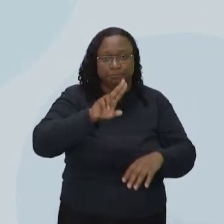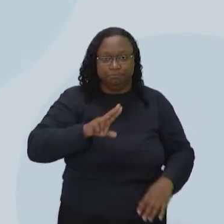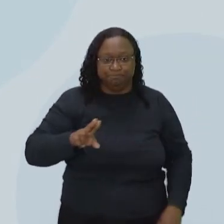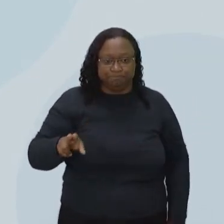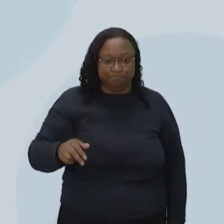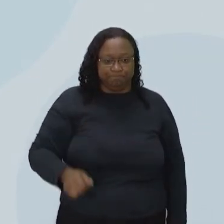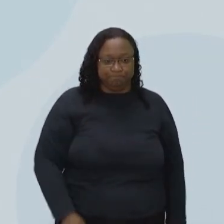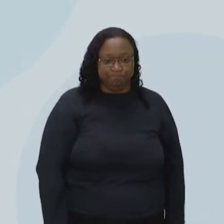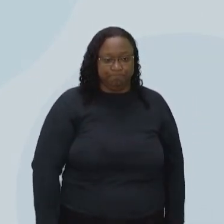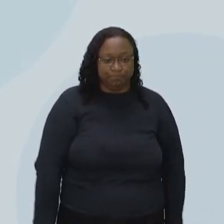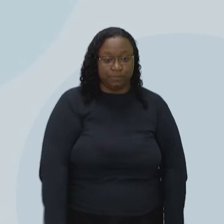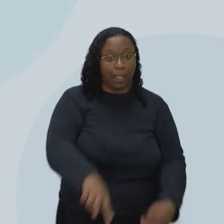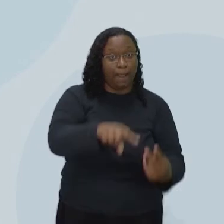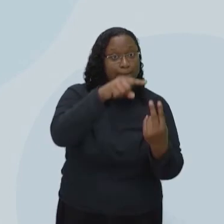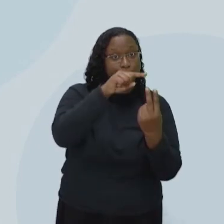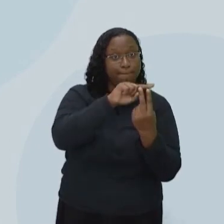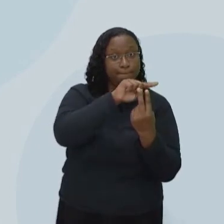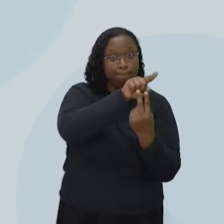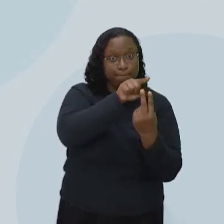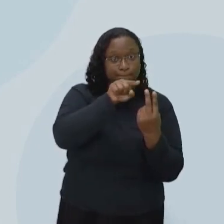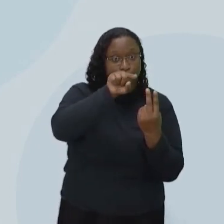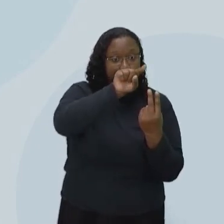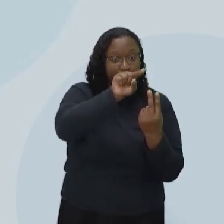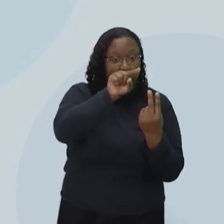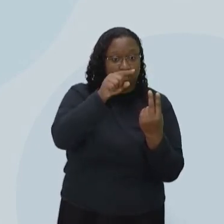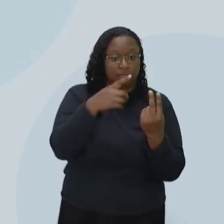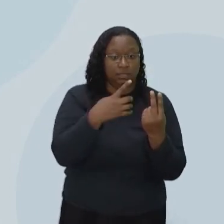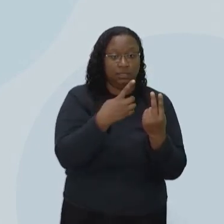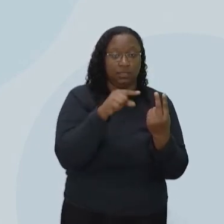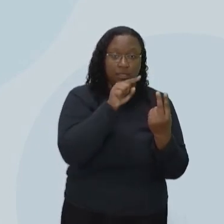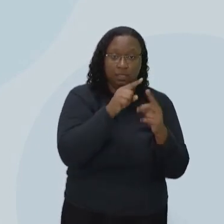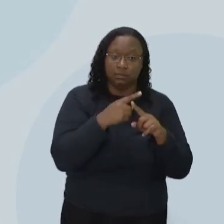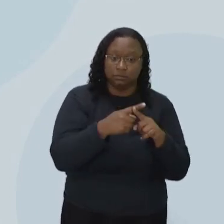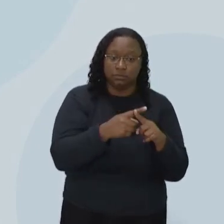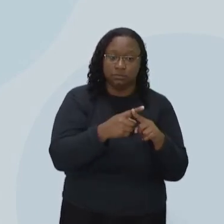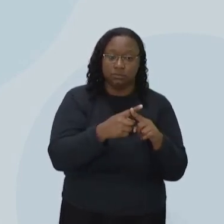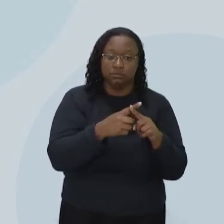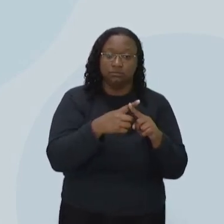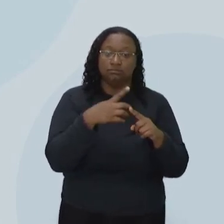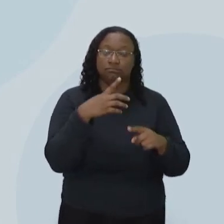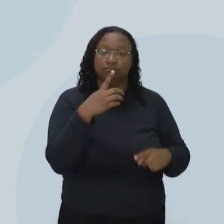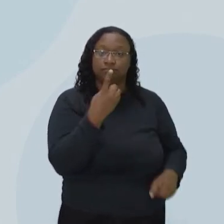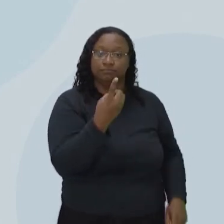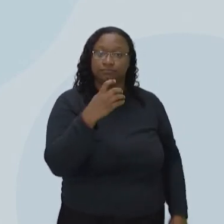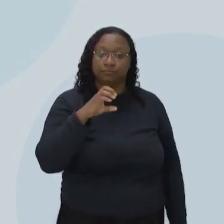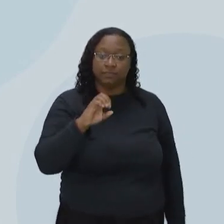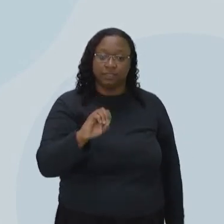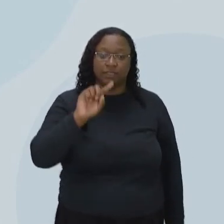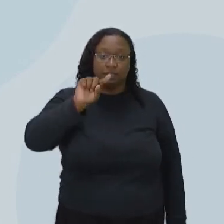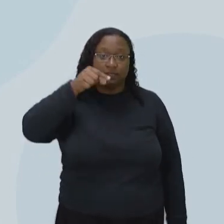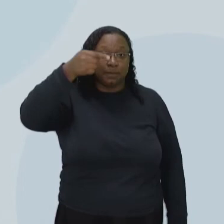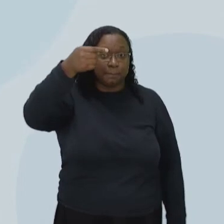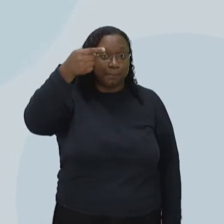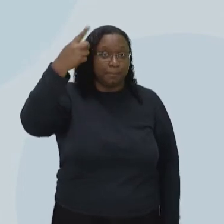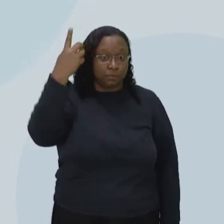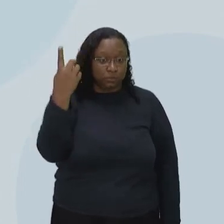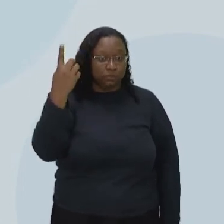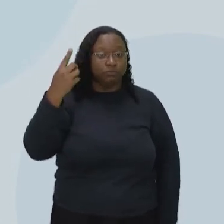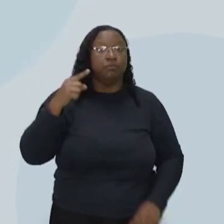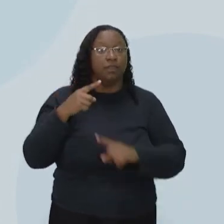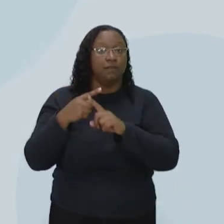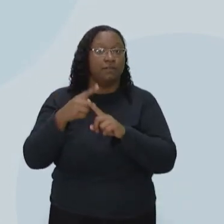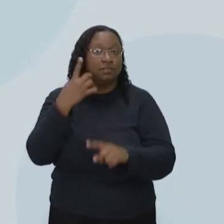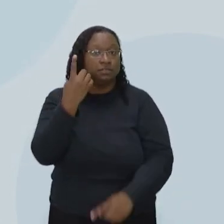aqui na frente e multiplica 10 a menos 1 vezes 10 a menos 1. Ah, agora sim, agora a gente pode fazer aquela continha lá,